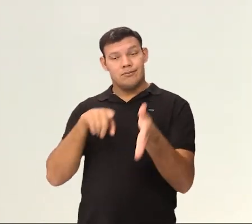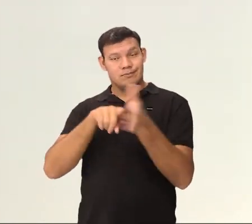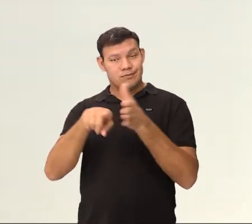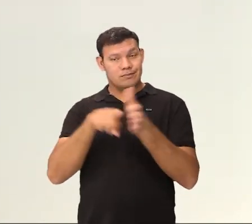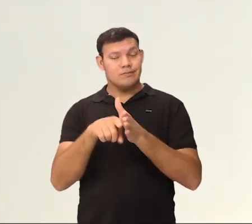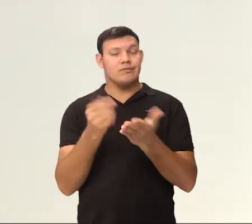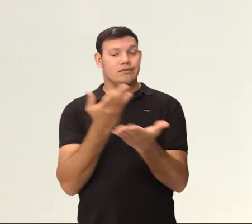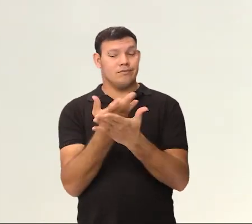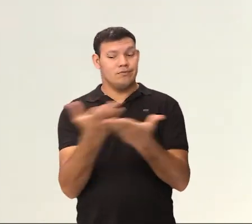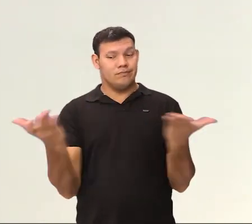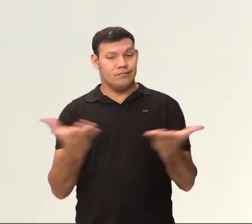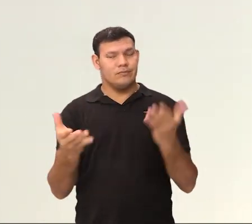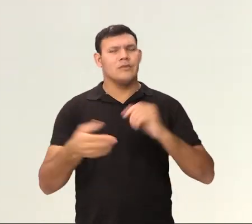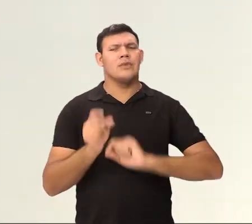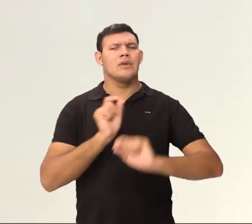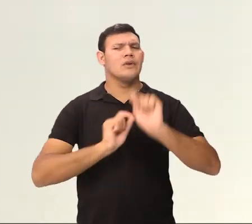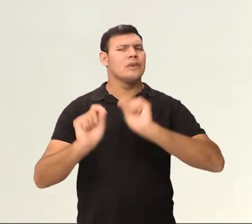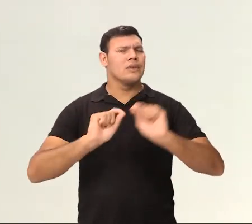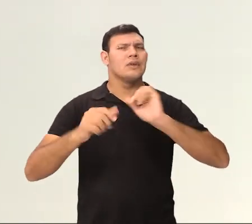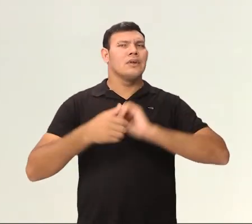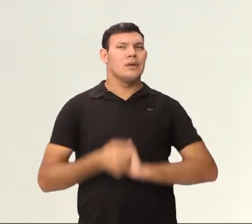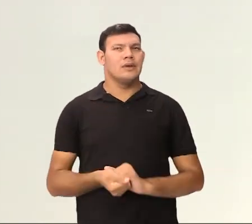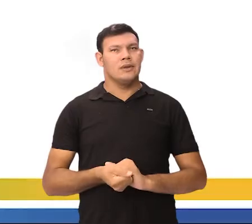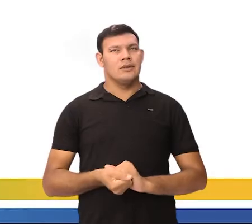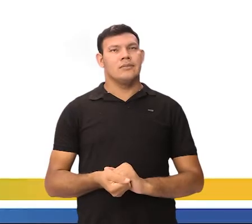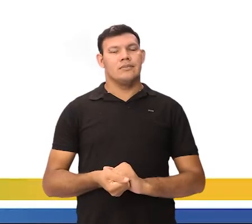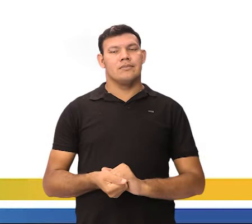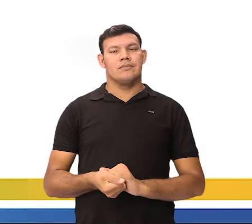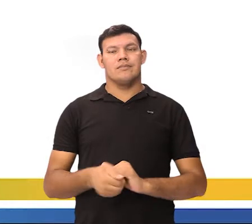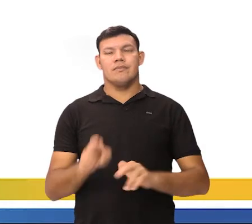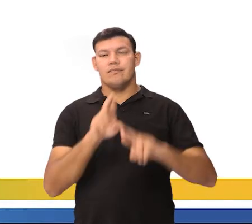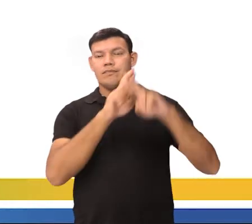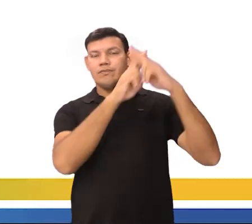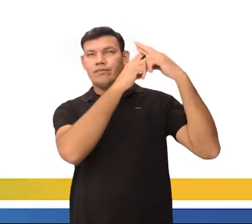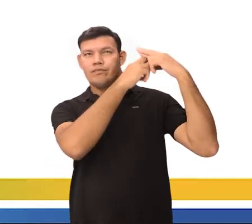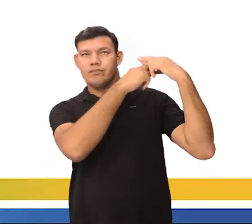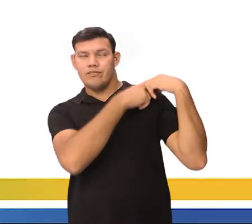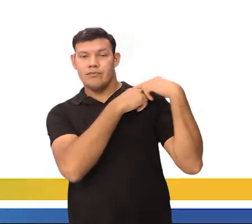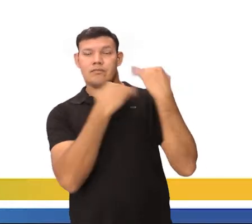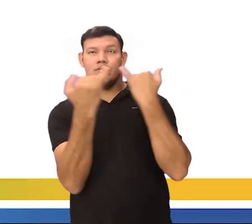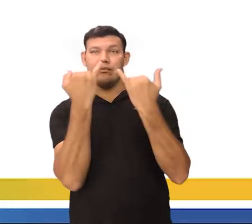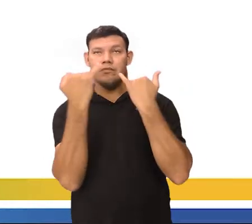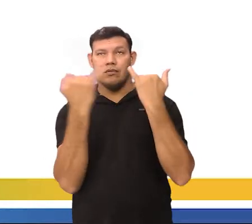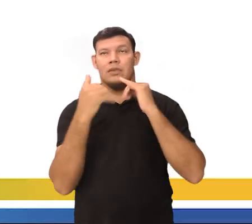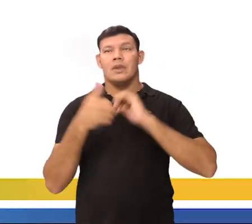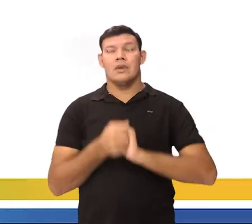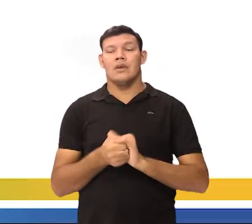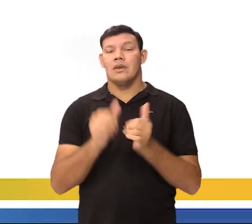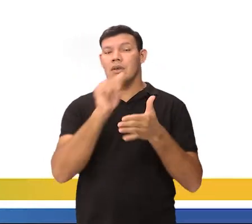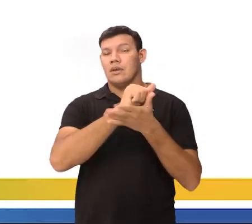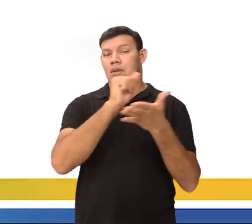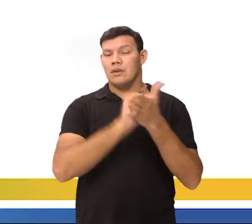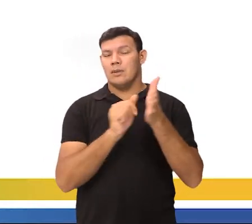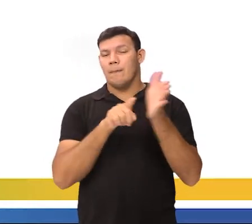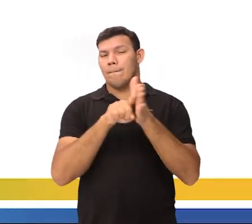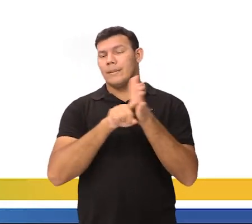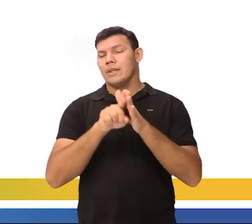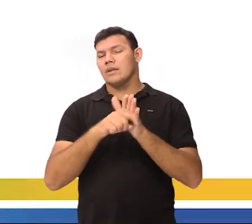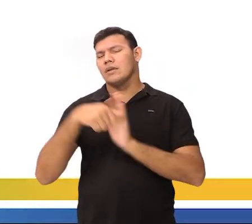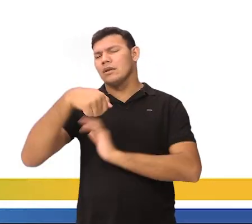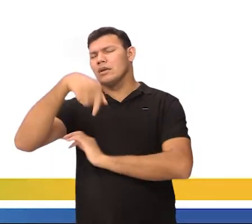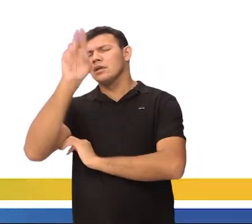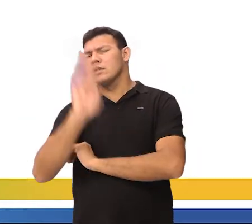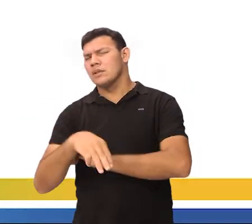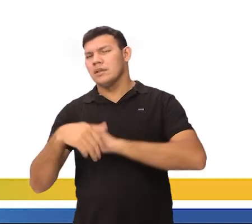nosso último pergunta dentro dessa aula, que seria: quem é o responsável pelas informações, pelos